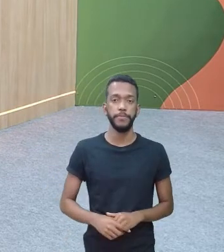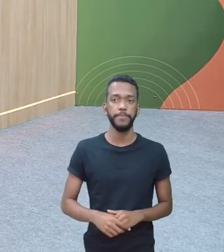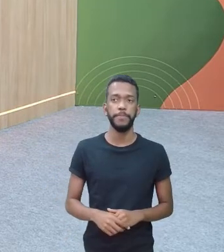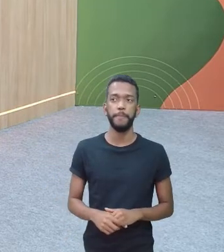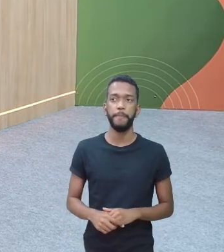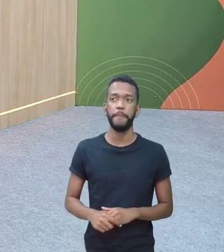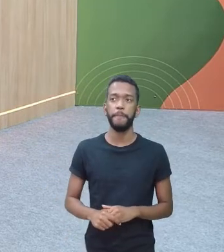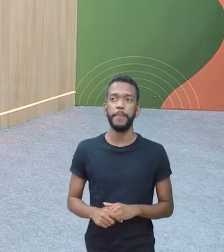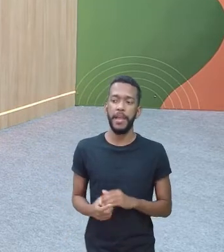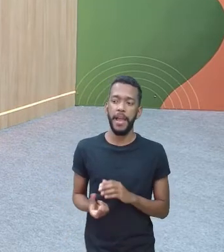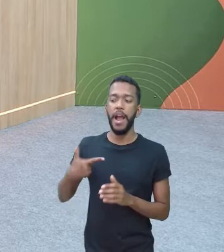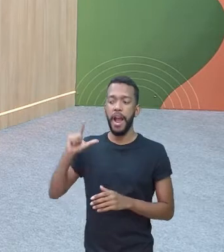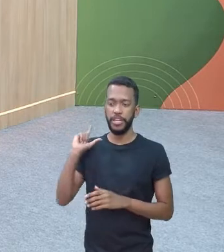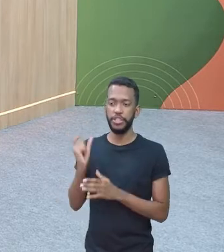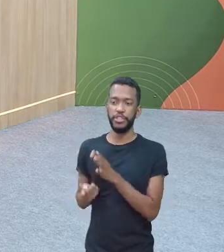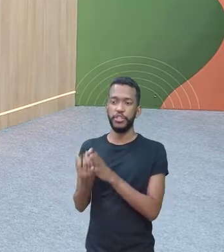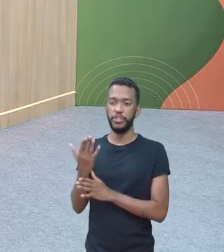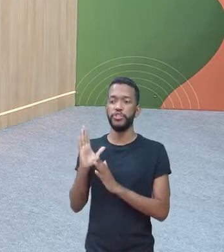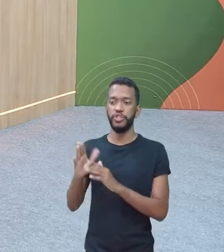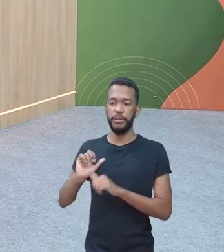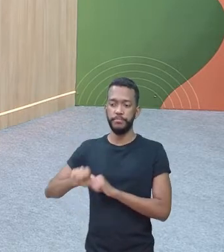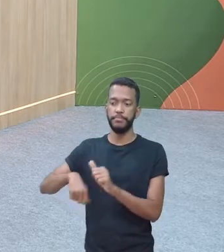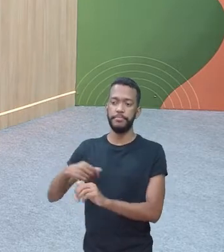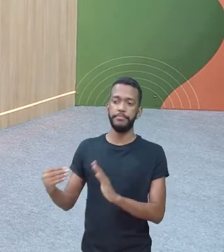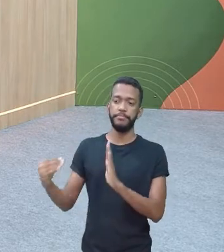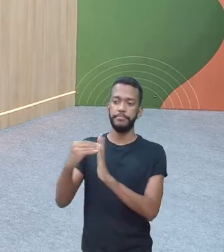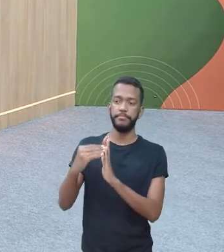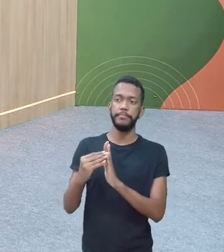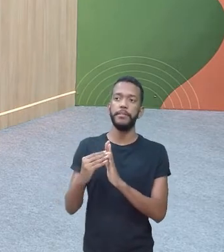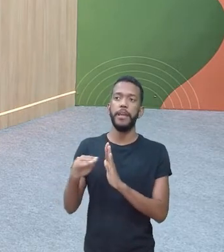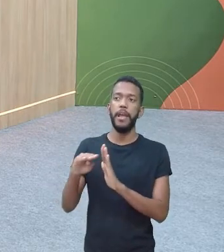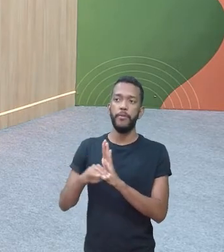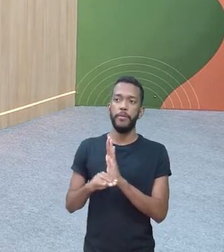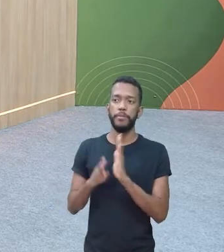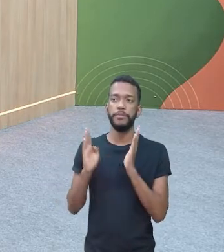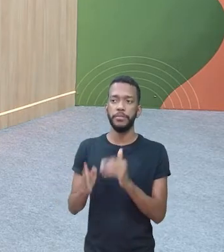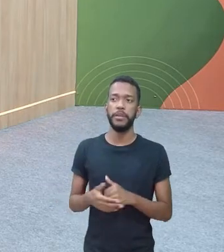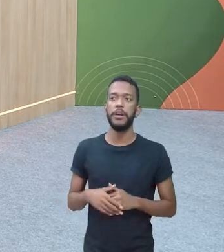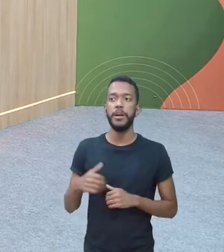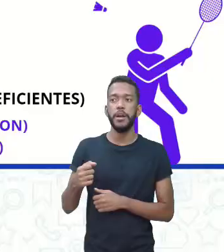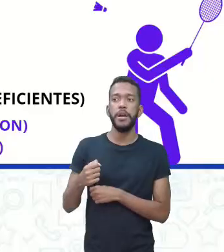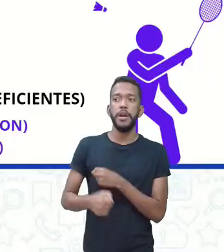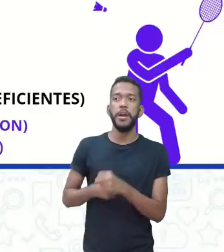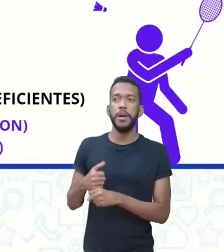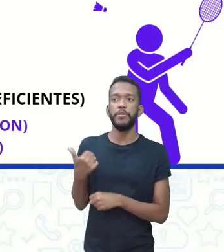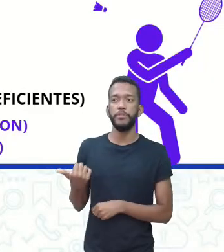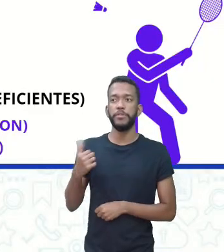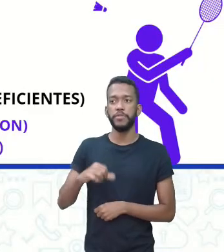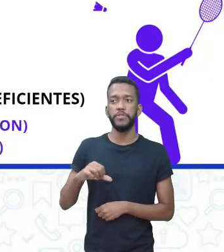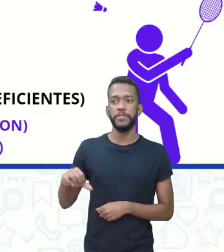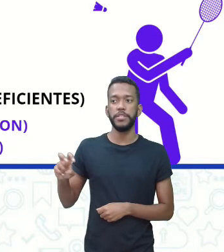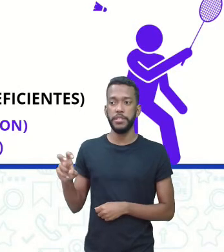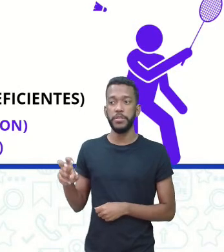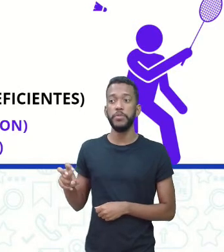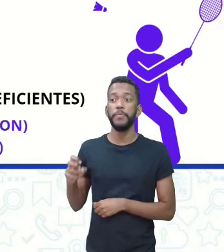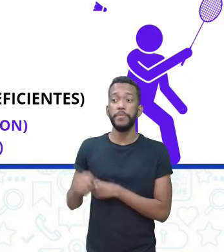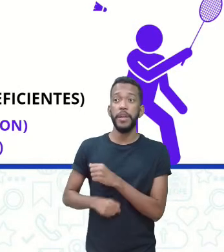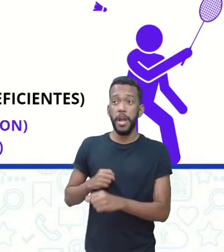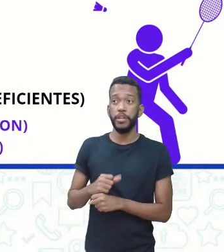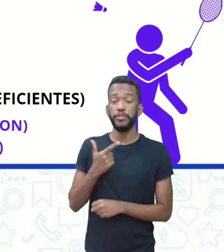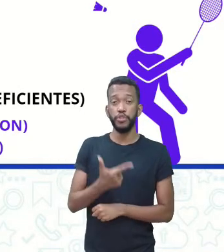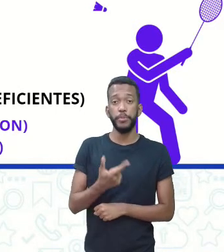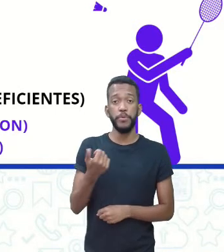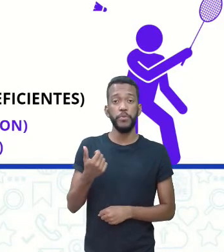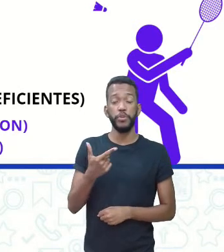Não a existir, já existia, foi regulamentado. E aí, isso em 1995. Em 2009,